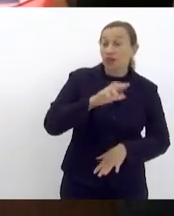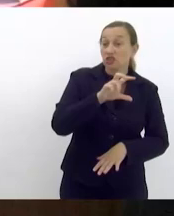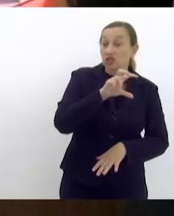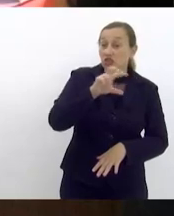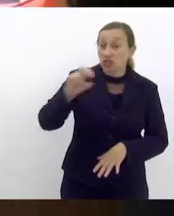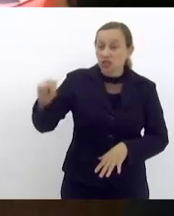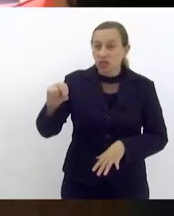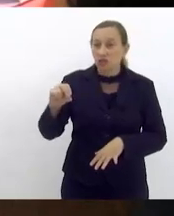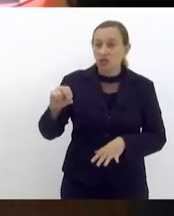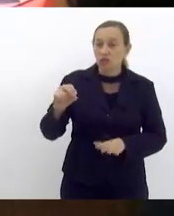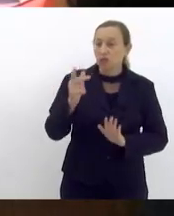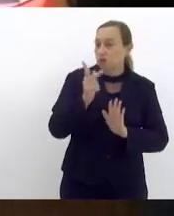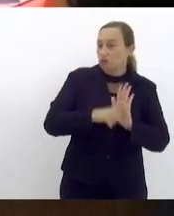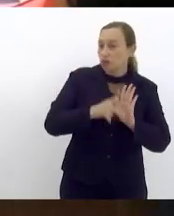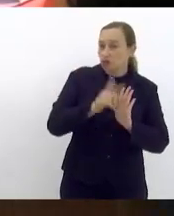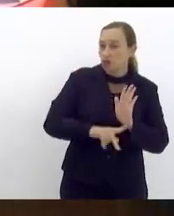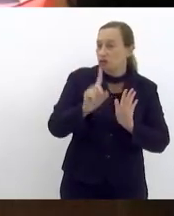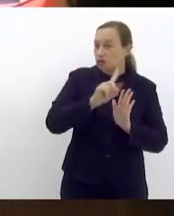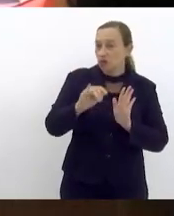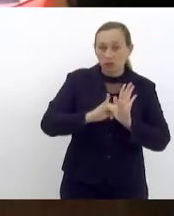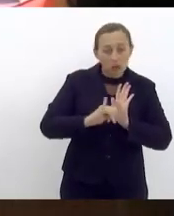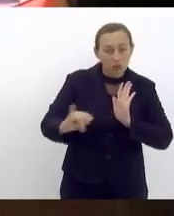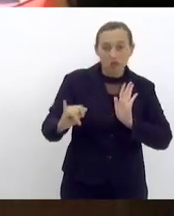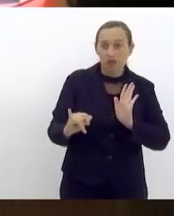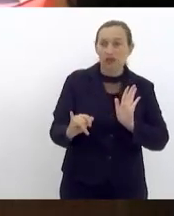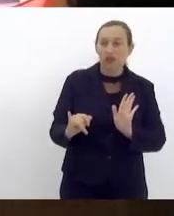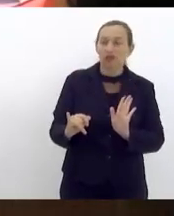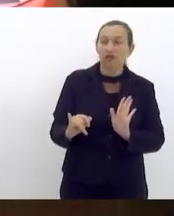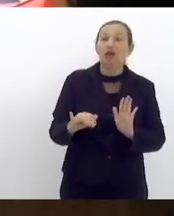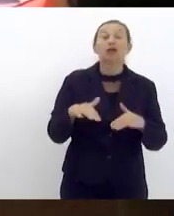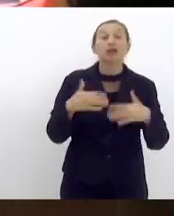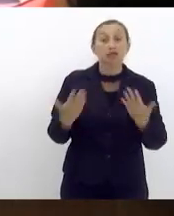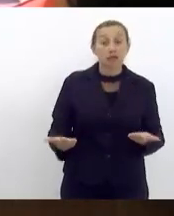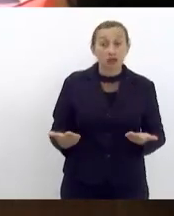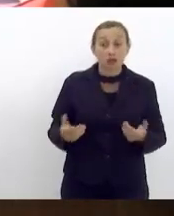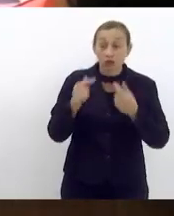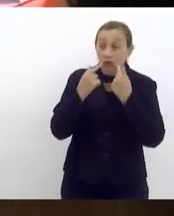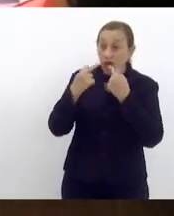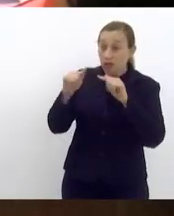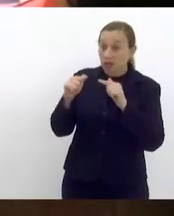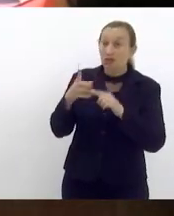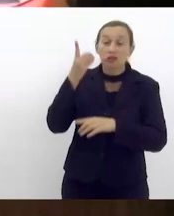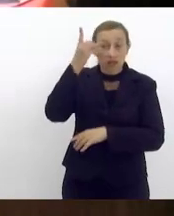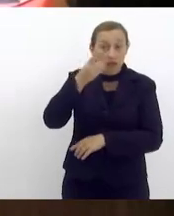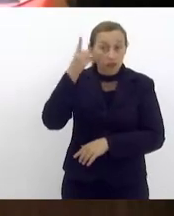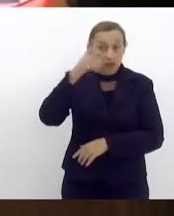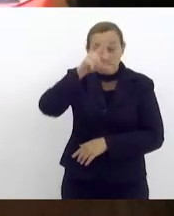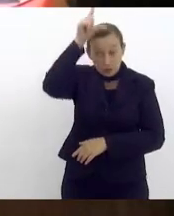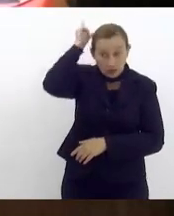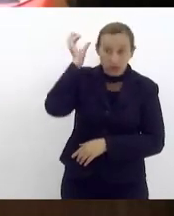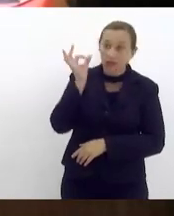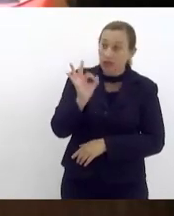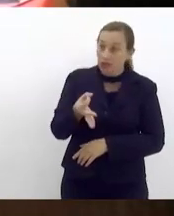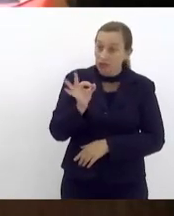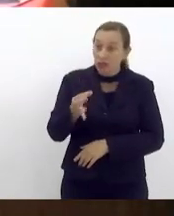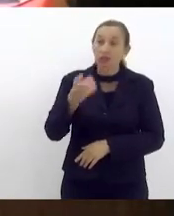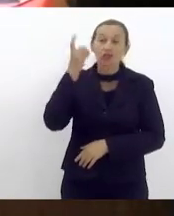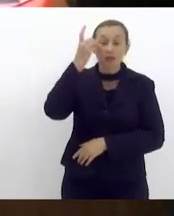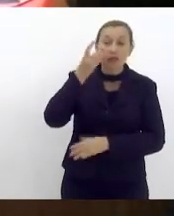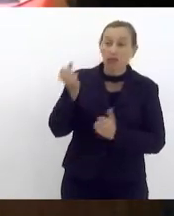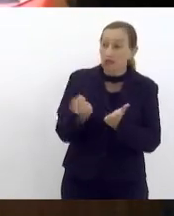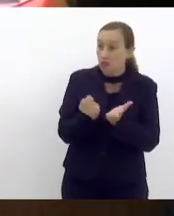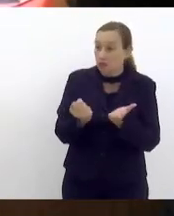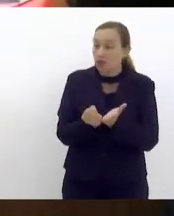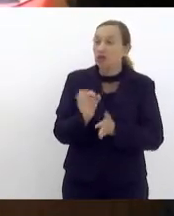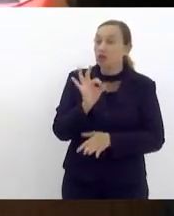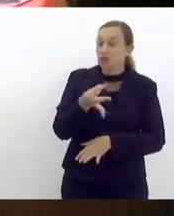500 projetos não foram publicados então a crítica do deputado Luis Paulo absolutamente legítima Deputado Samuel Malafaia